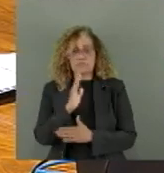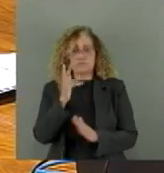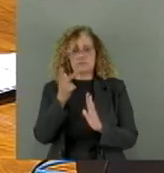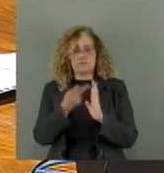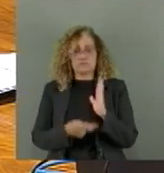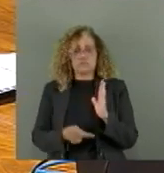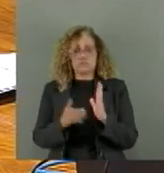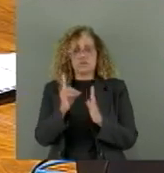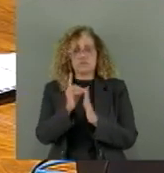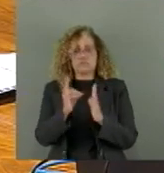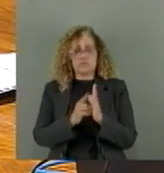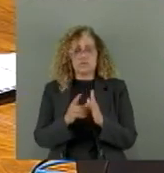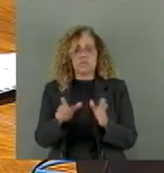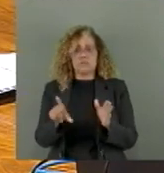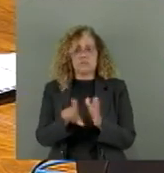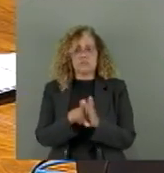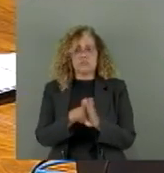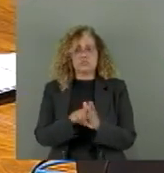de decreto legislativo